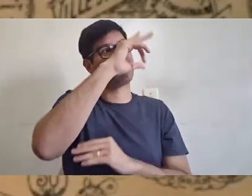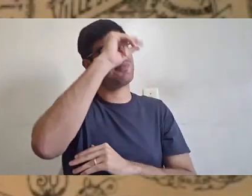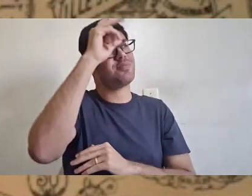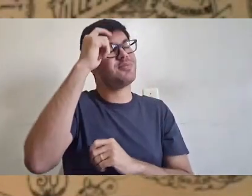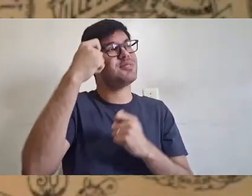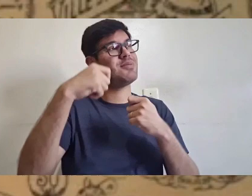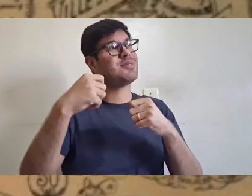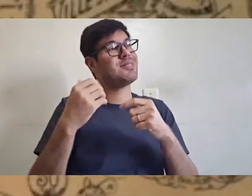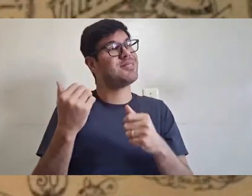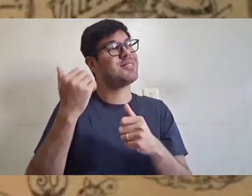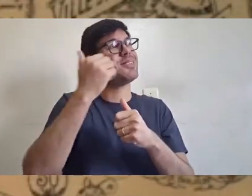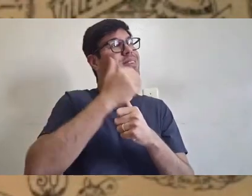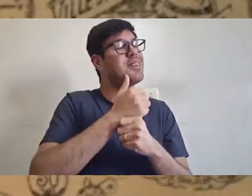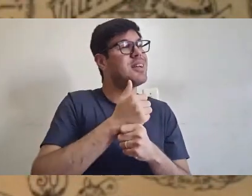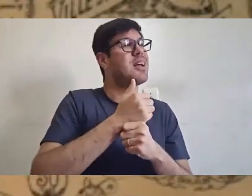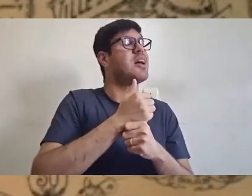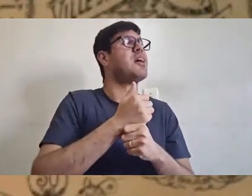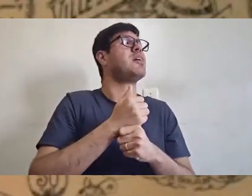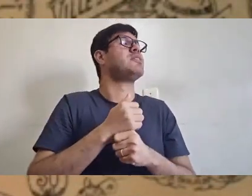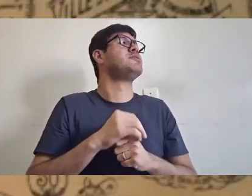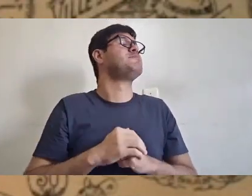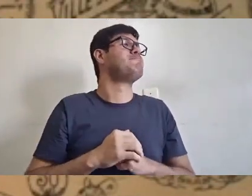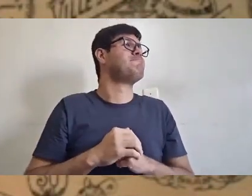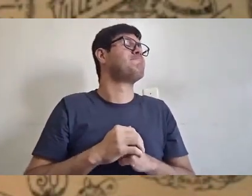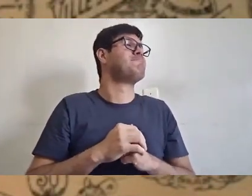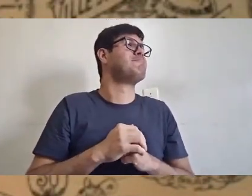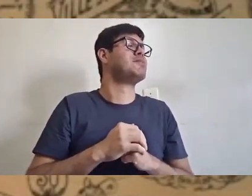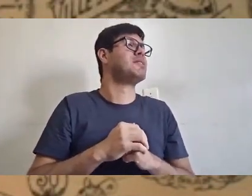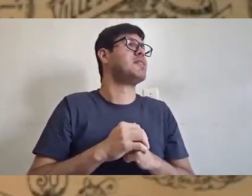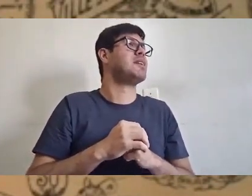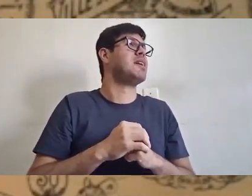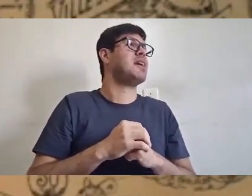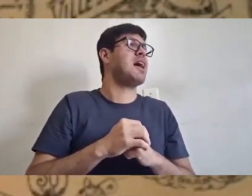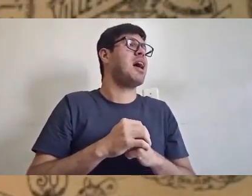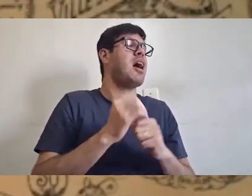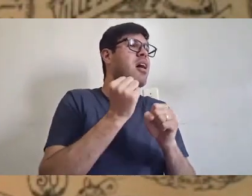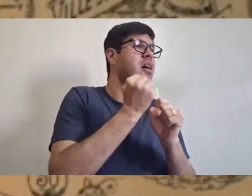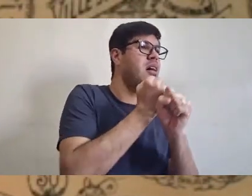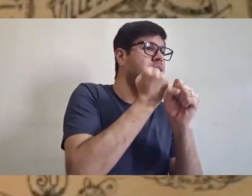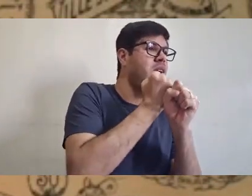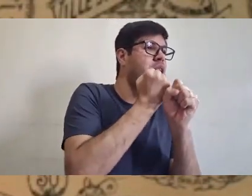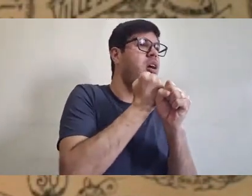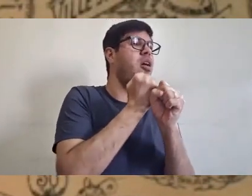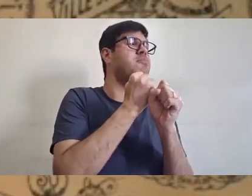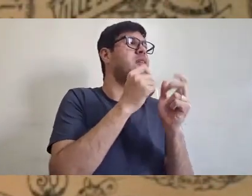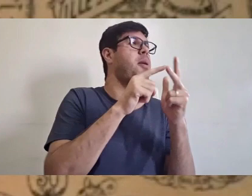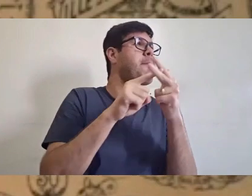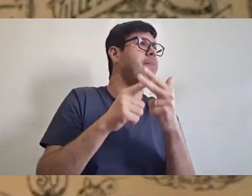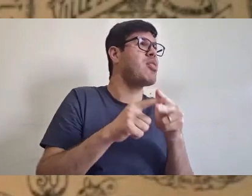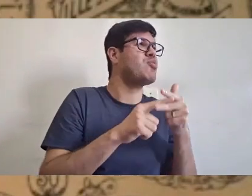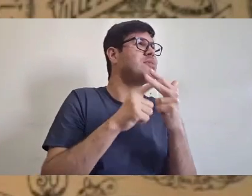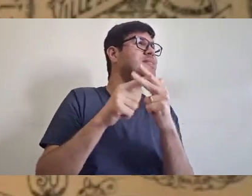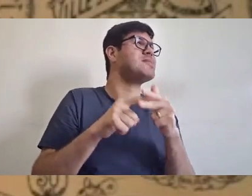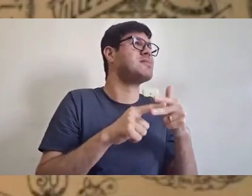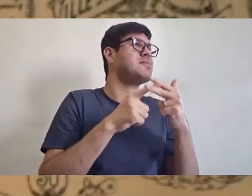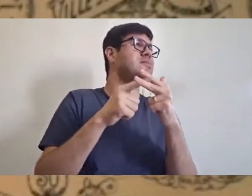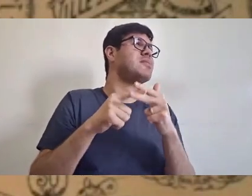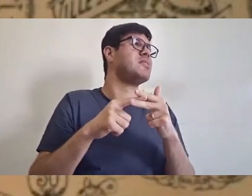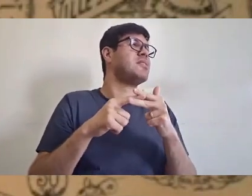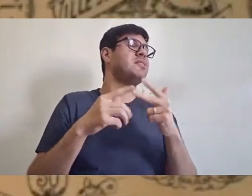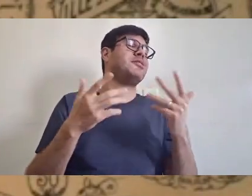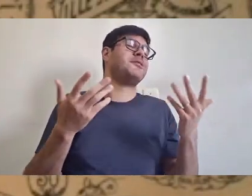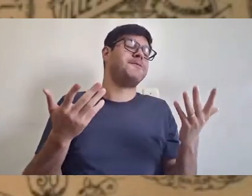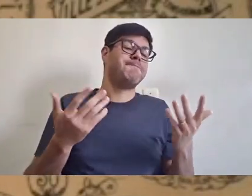a prefeitura tem que assumir as políticas públicas, entendeu? As obras, a